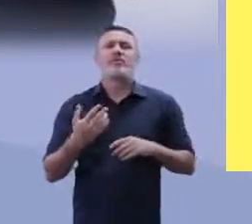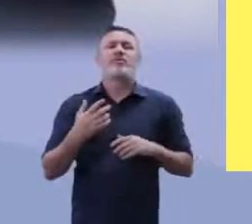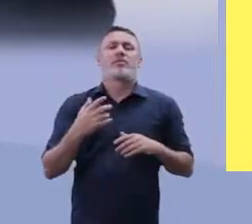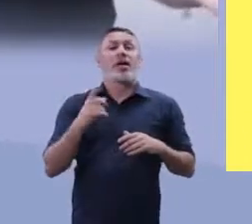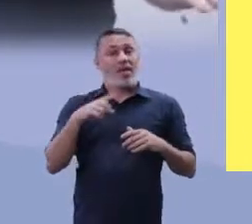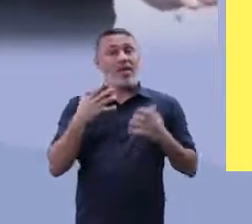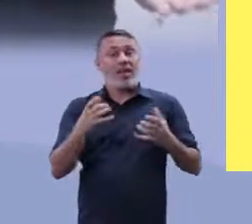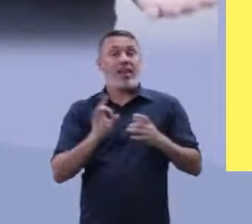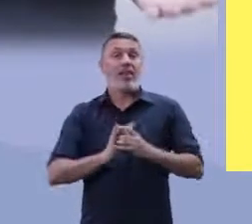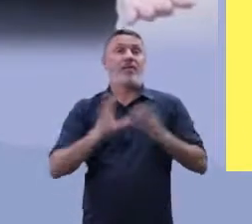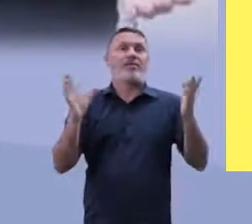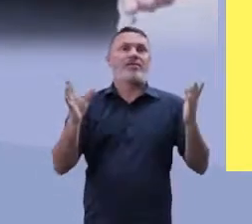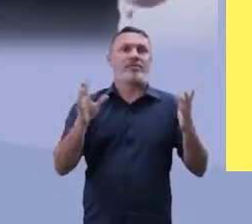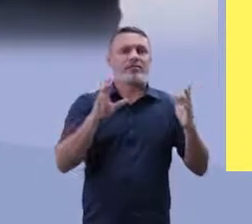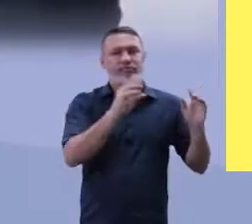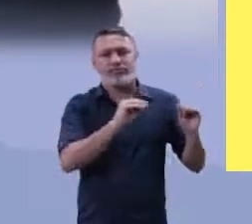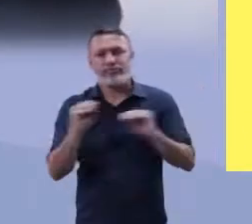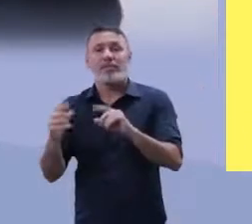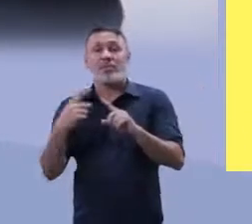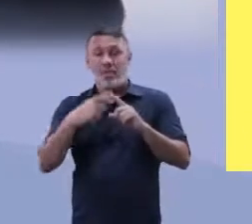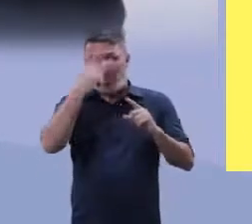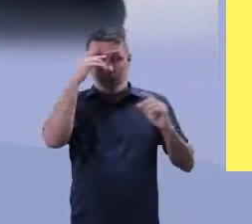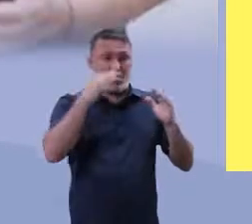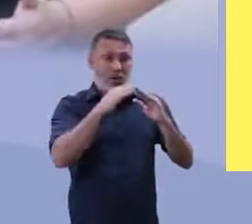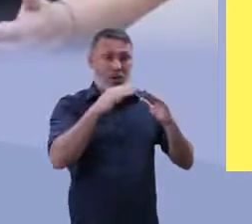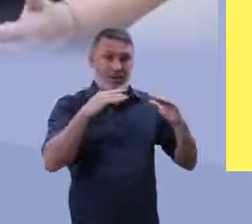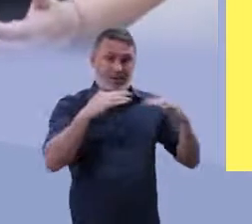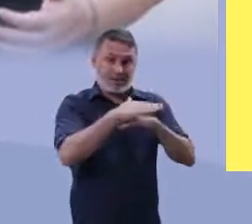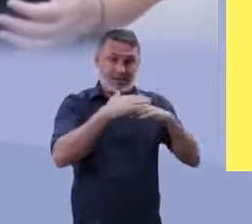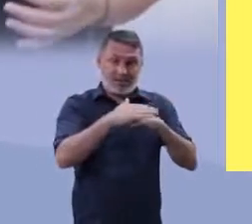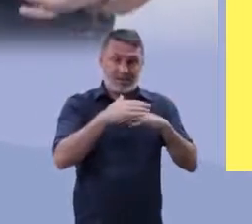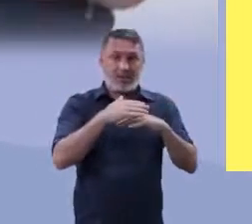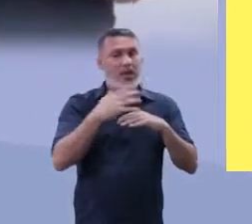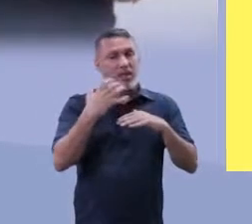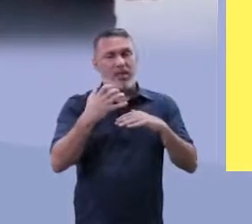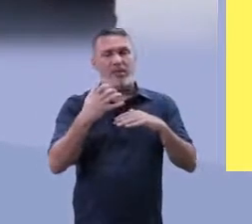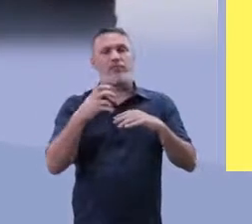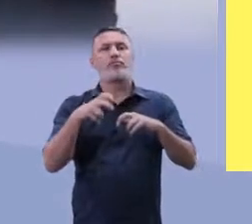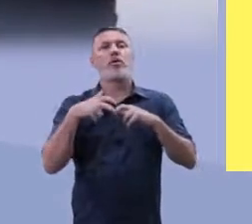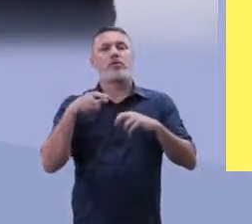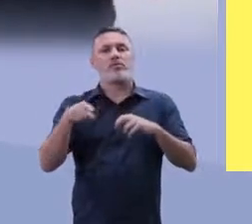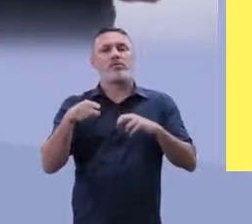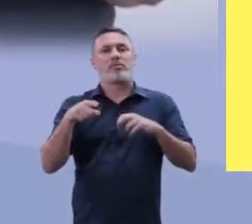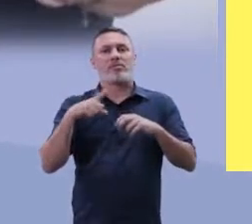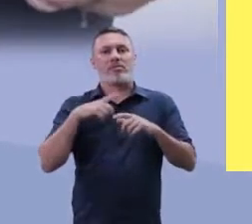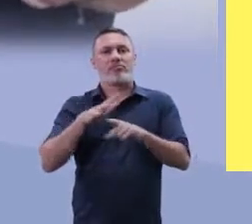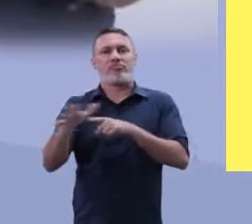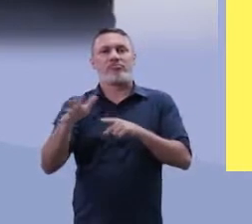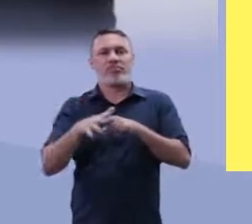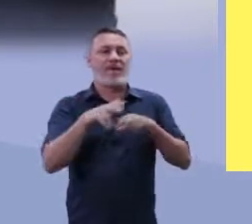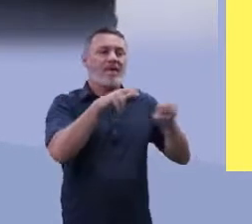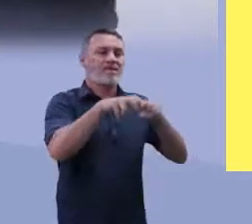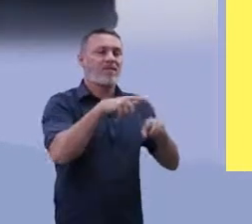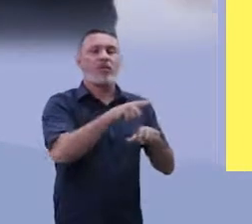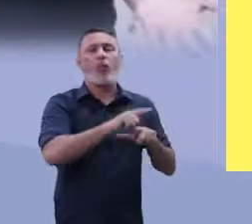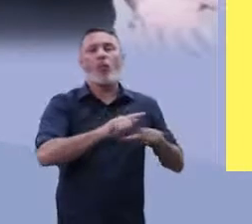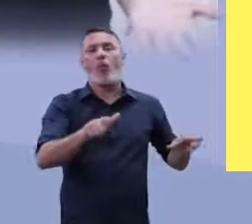adequados, queriam ser livres. Então elas partiam para os grandes centros urbanos e lá